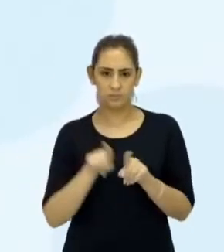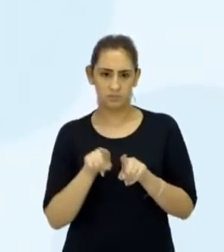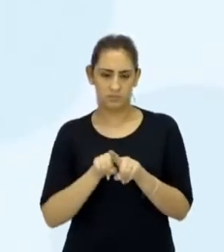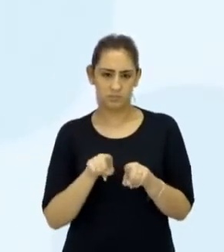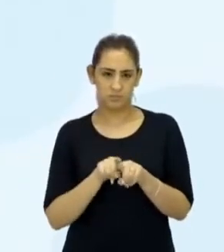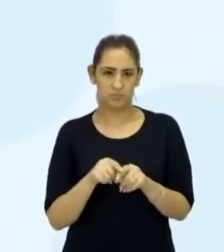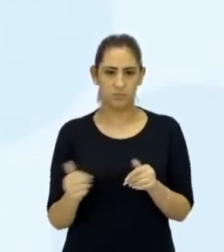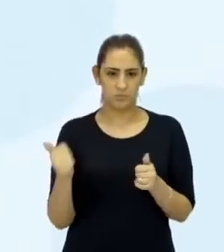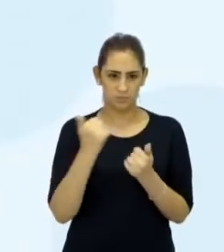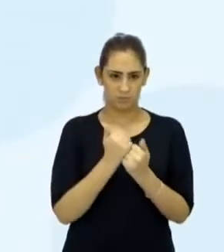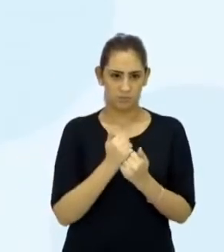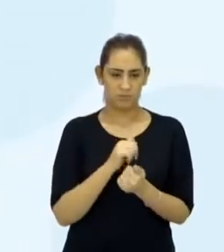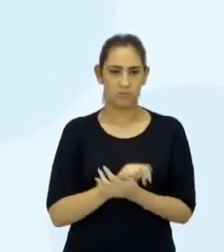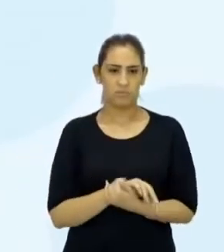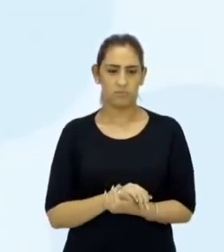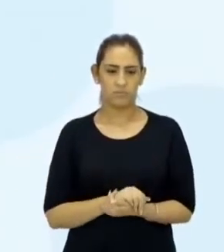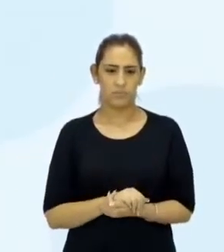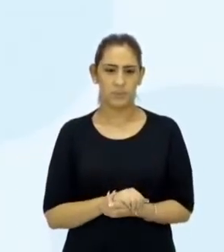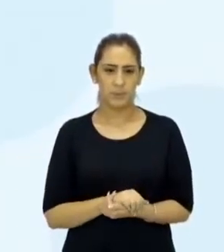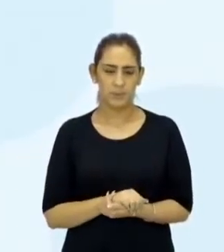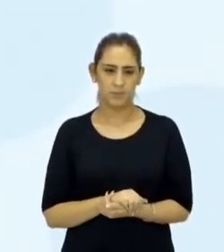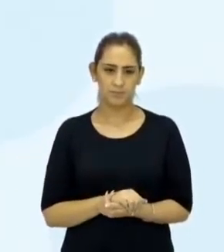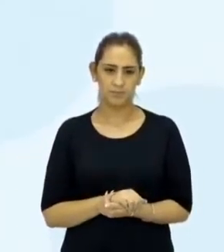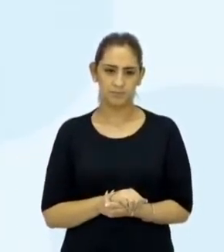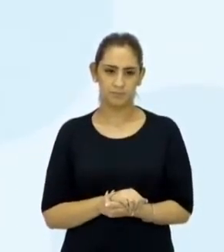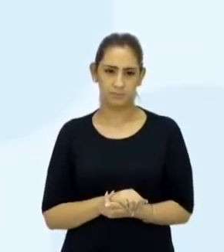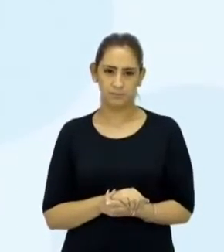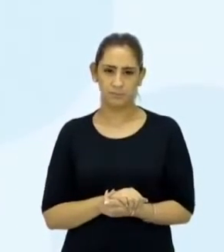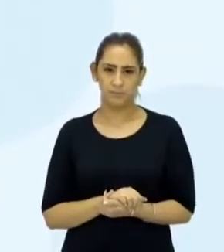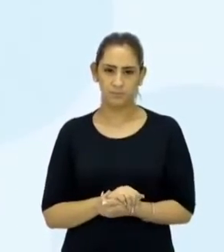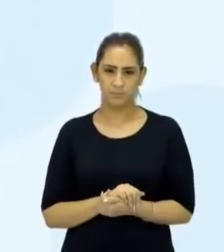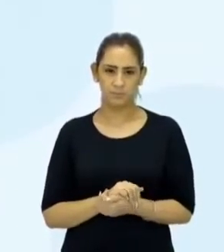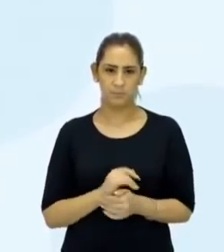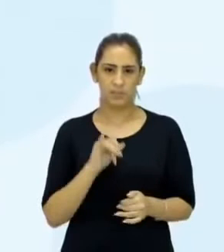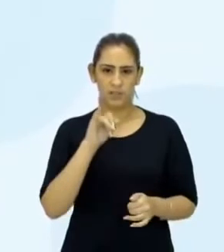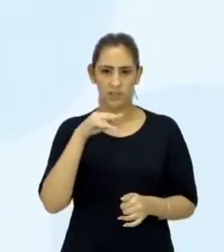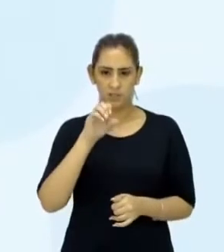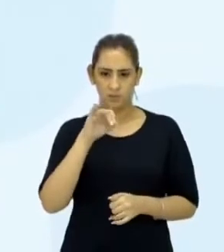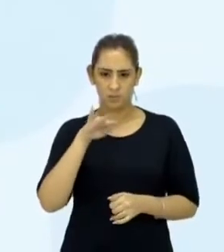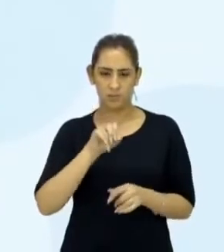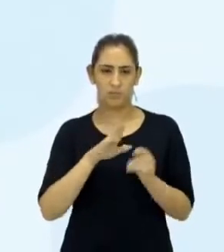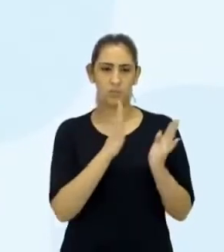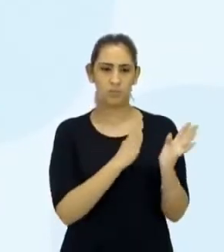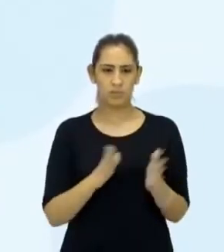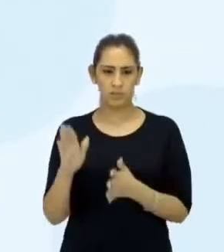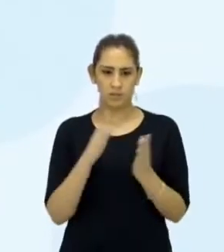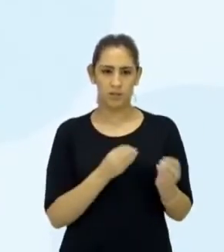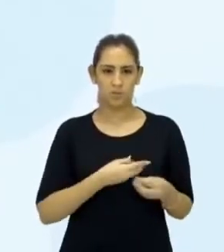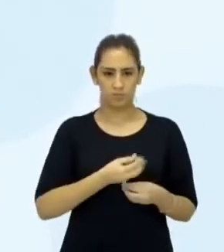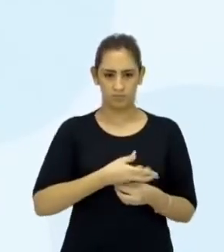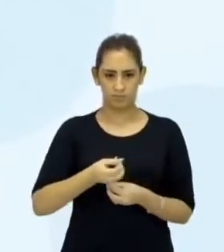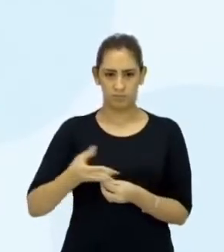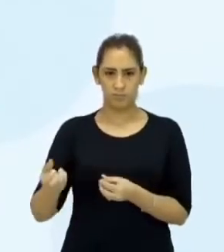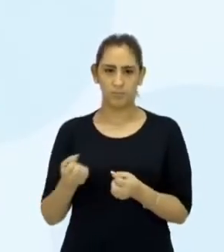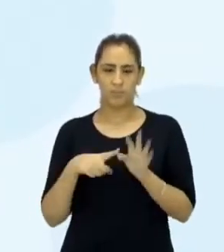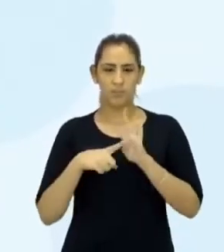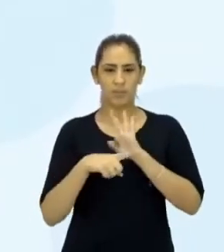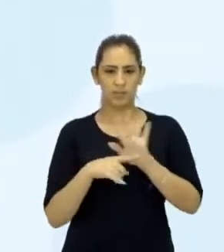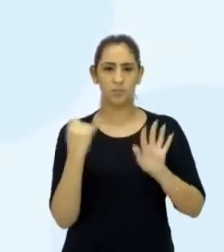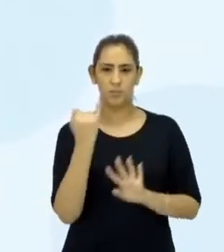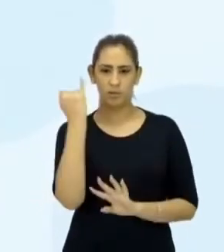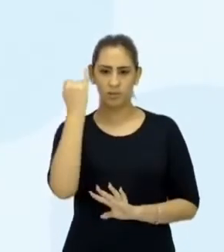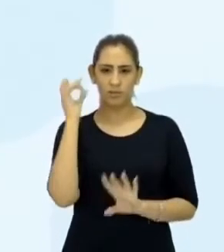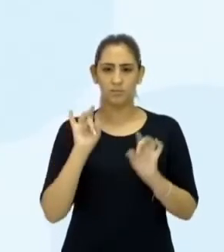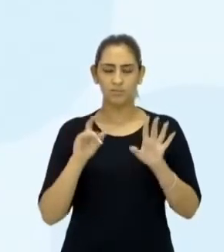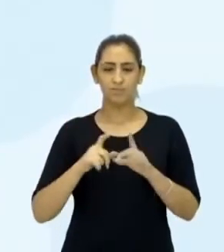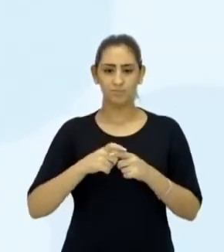posteriores às atividades agrícolas, como os de produção de insumos, processamento e distribuição, apresentassem importância cada